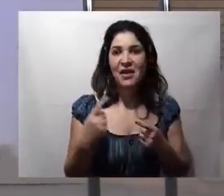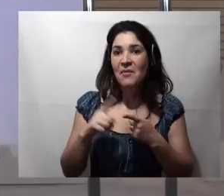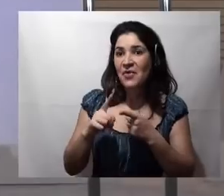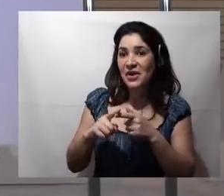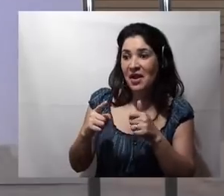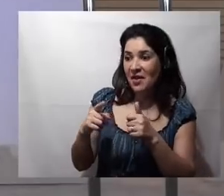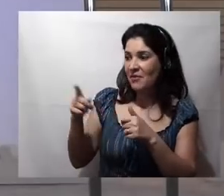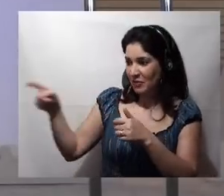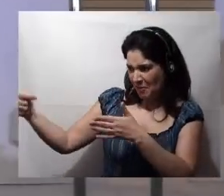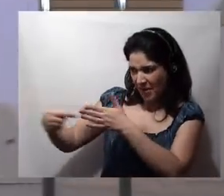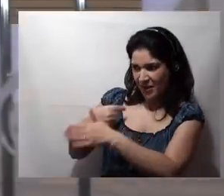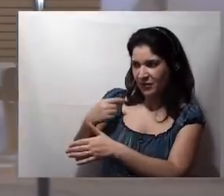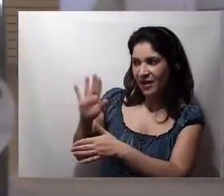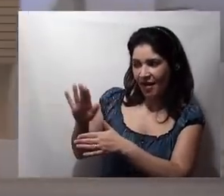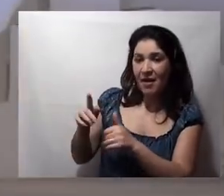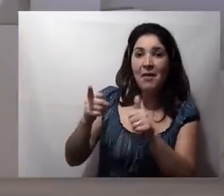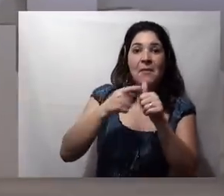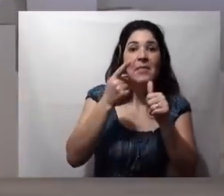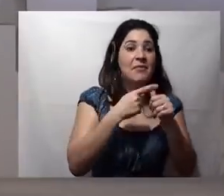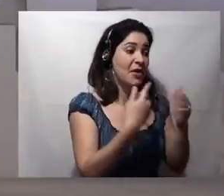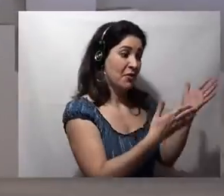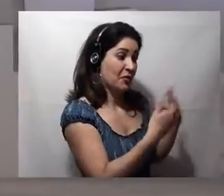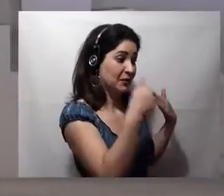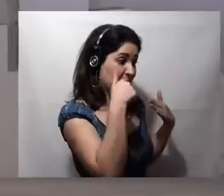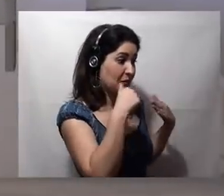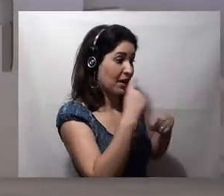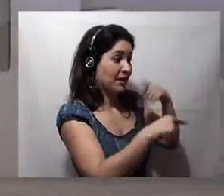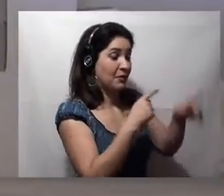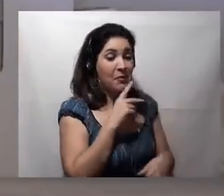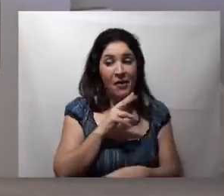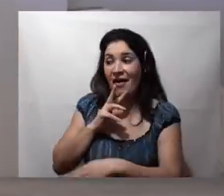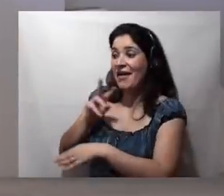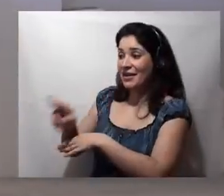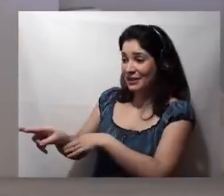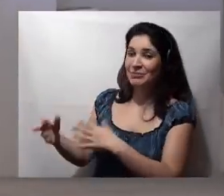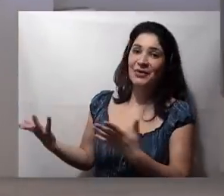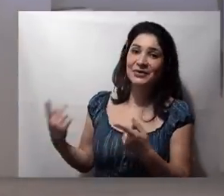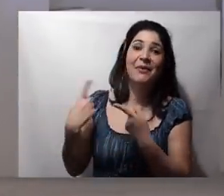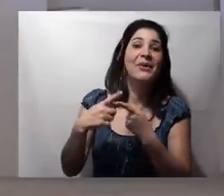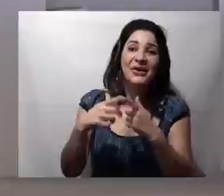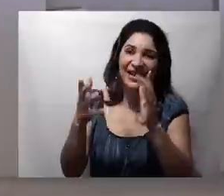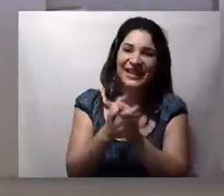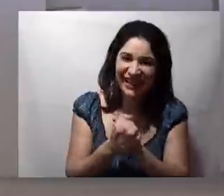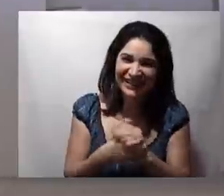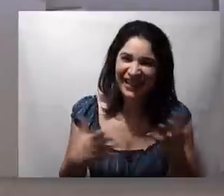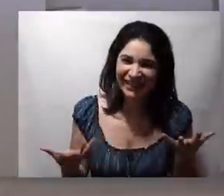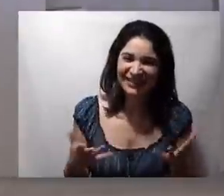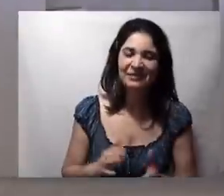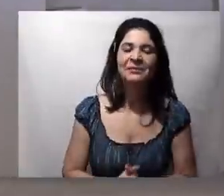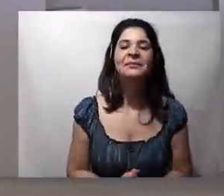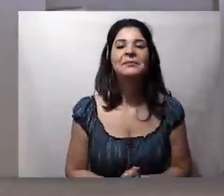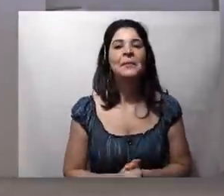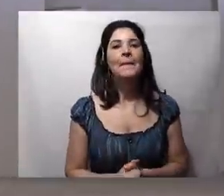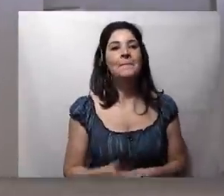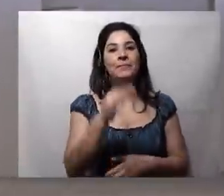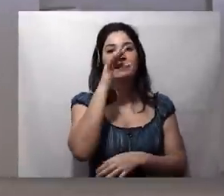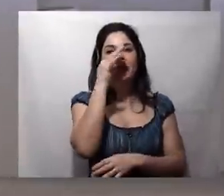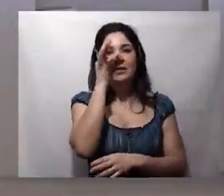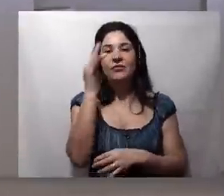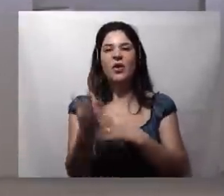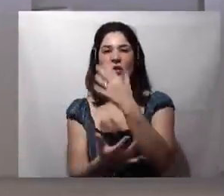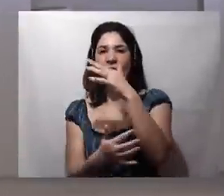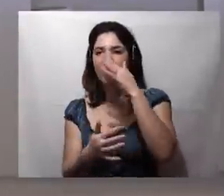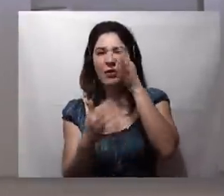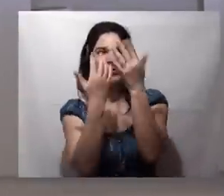falar com a dona ele não vai pois o novo windows rhesus jardins da babilônia que virou uma das maiores obras de arte de todos os